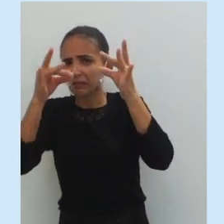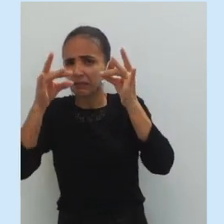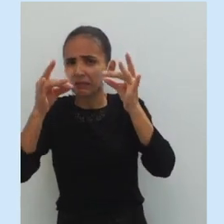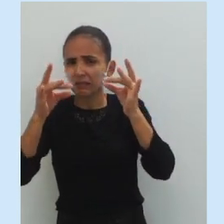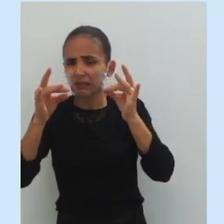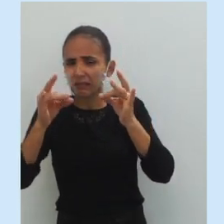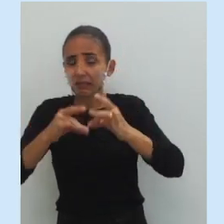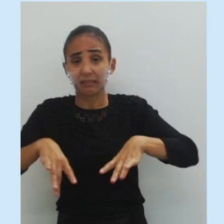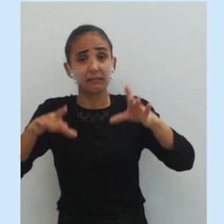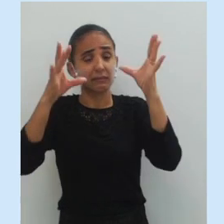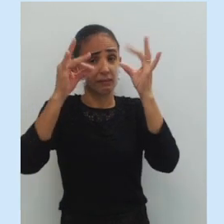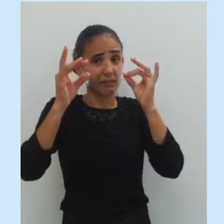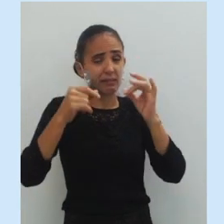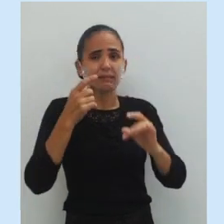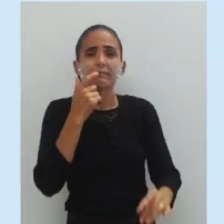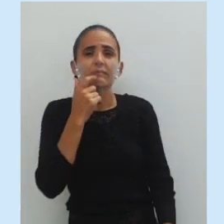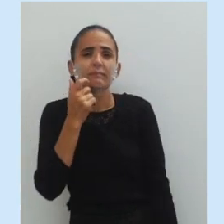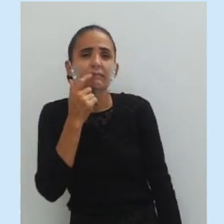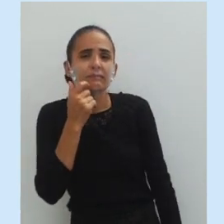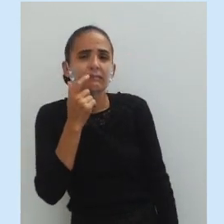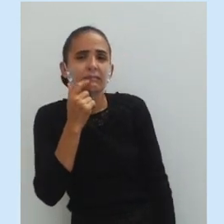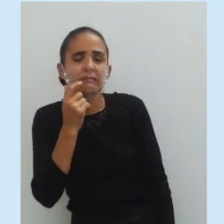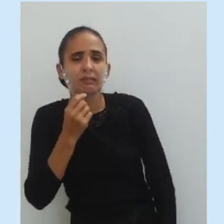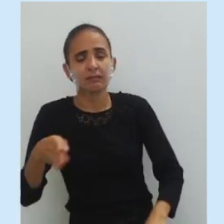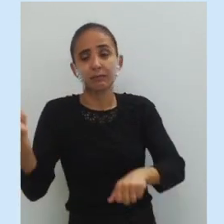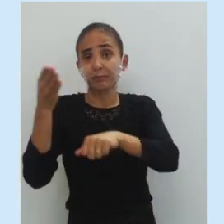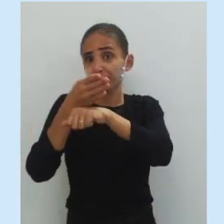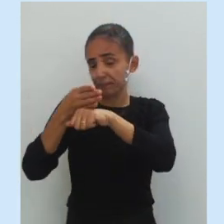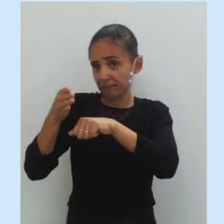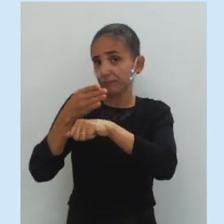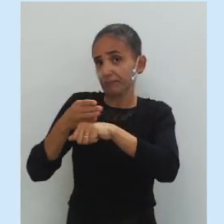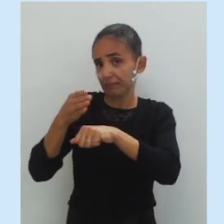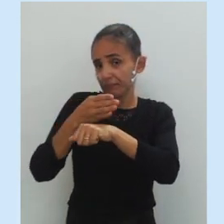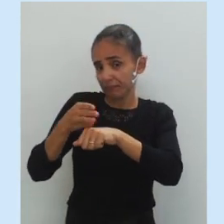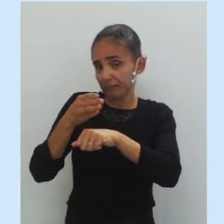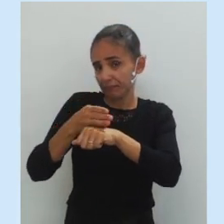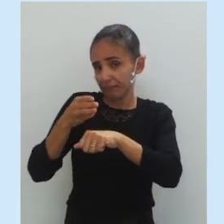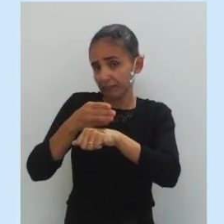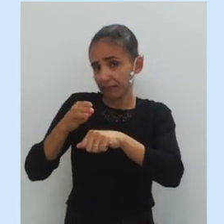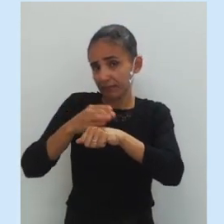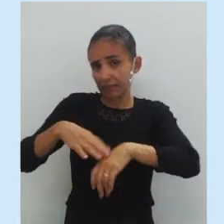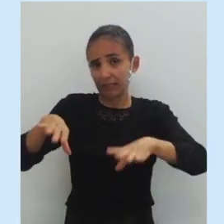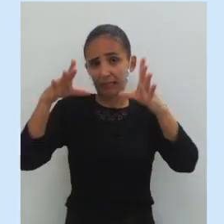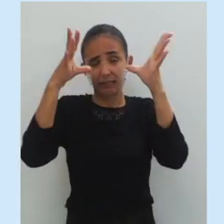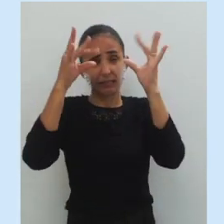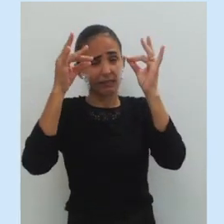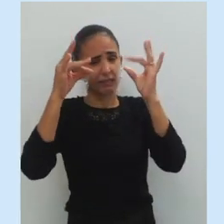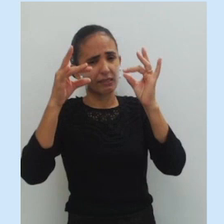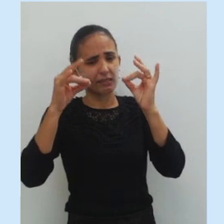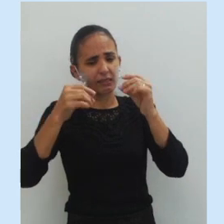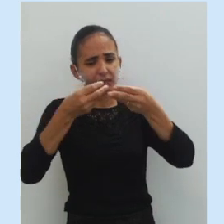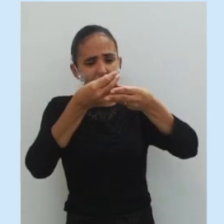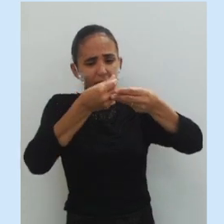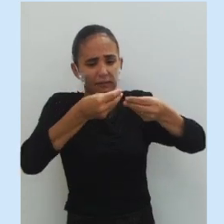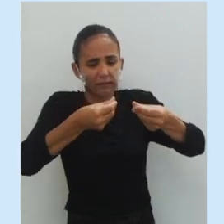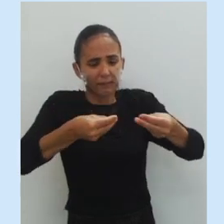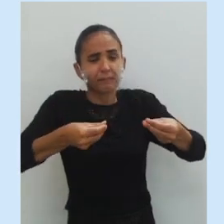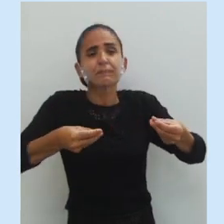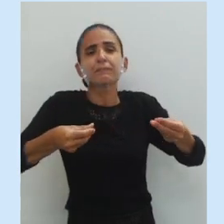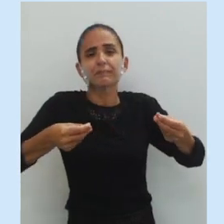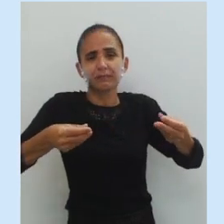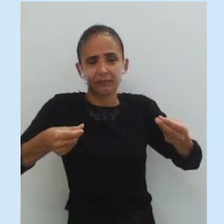glóbulos vermelhos, glóbulos brancos, plaquetas e tem uma parte líquida, que é